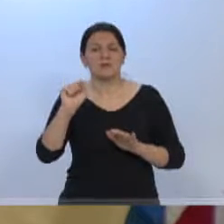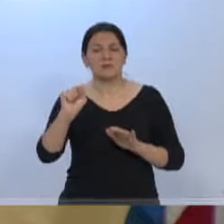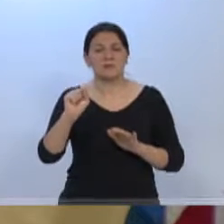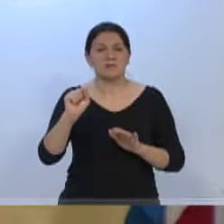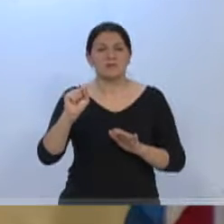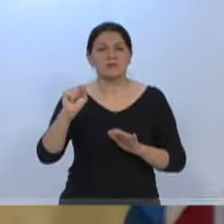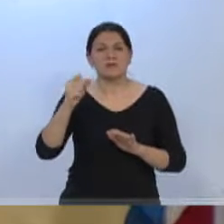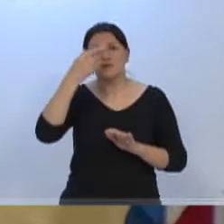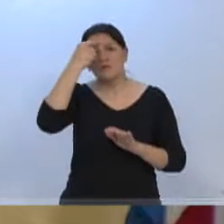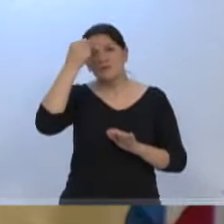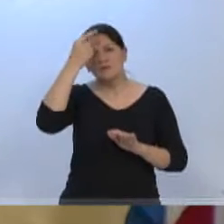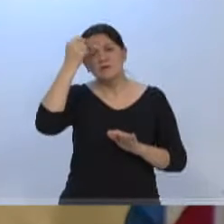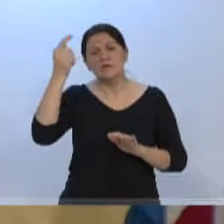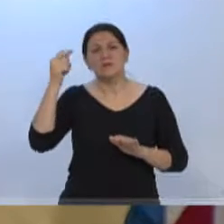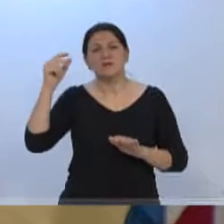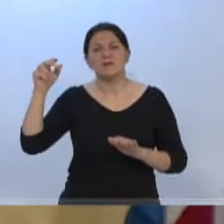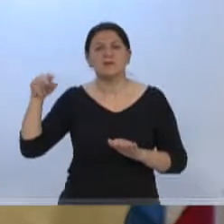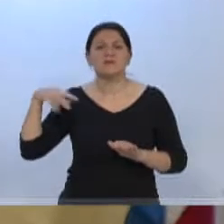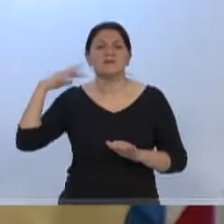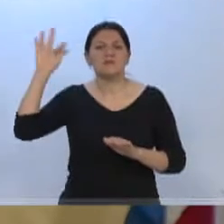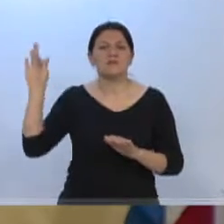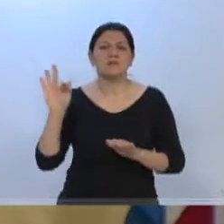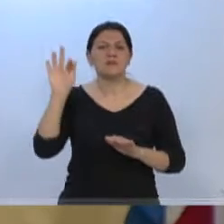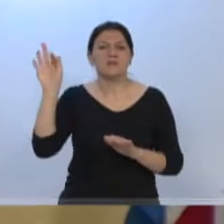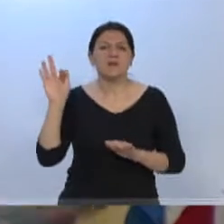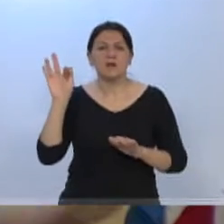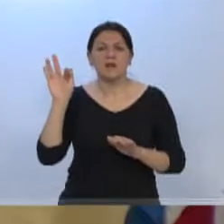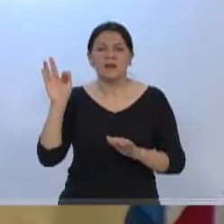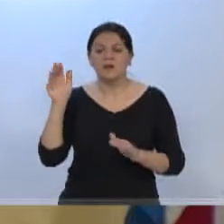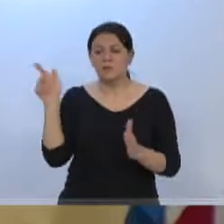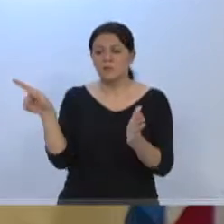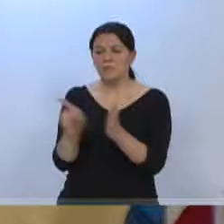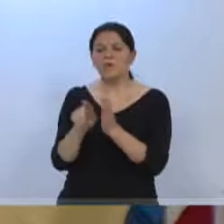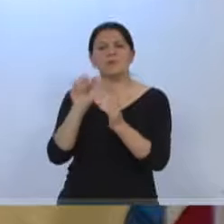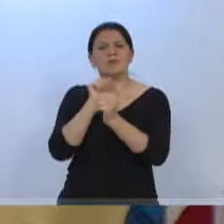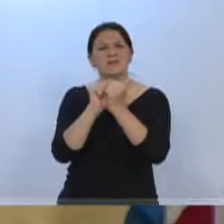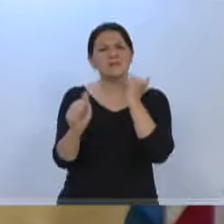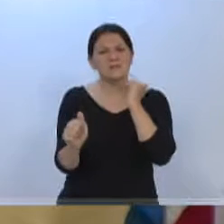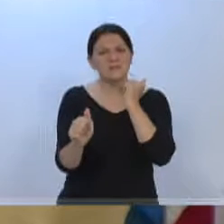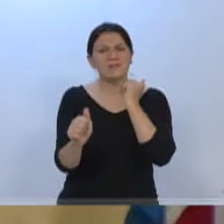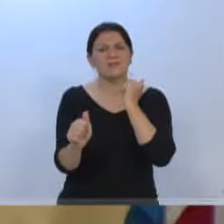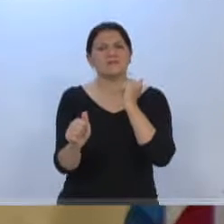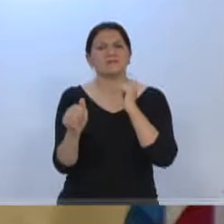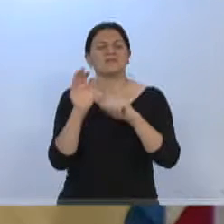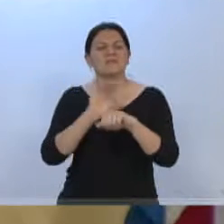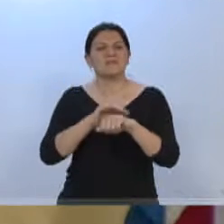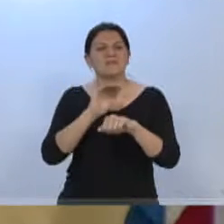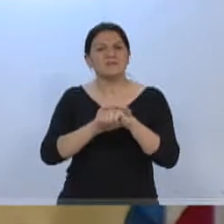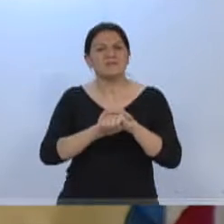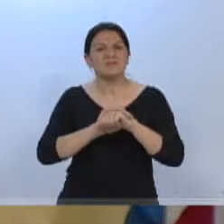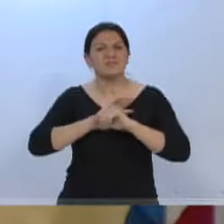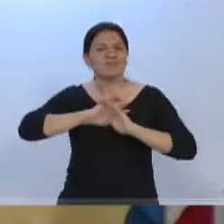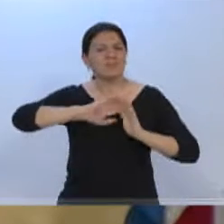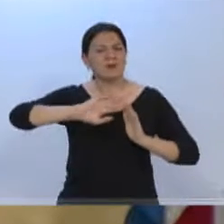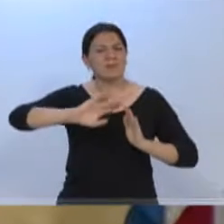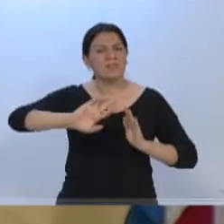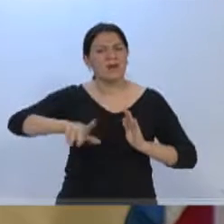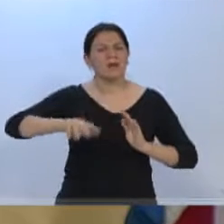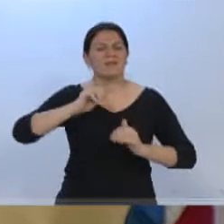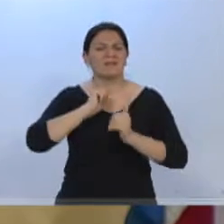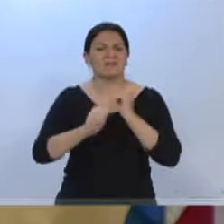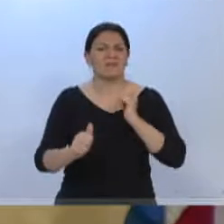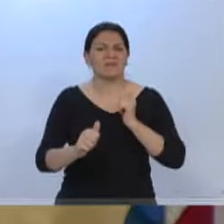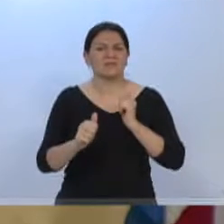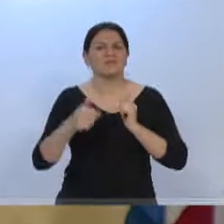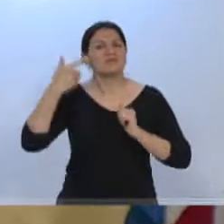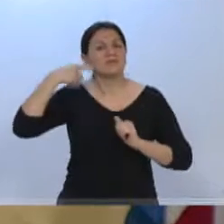federais, não por questões raciais, mas talvez cotas esportivas, podendo fazer dos estados do nosso país verdadeiras potências nas mais variadas modalidades, que a